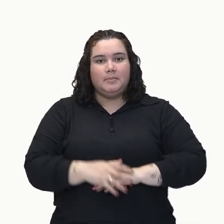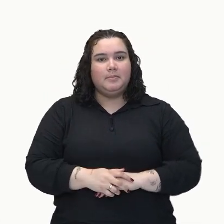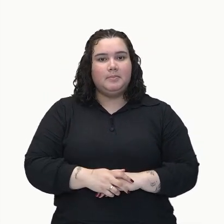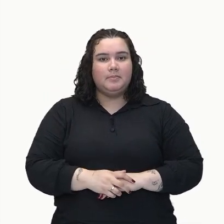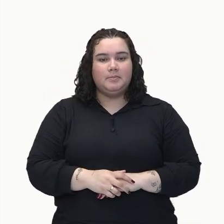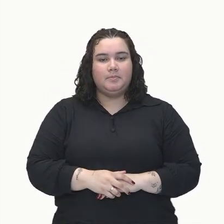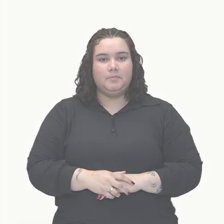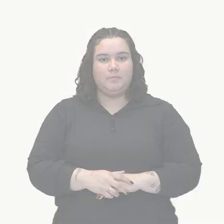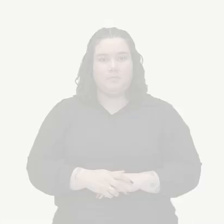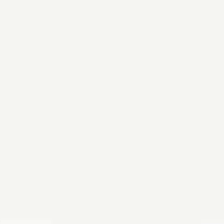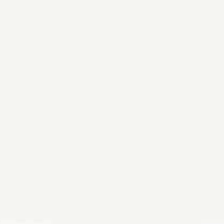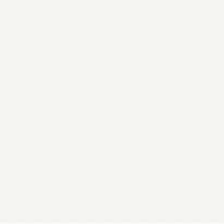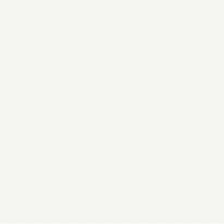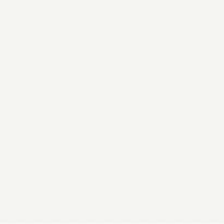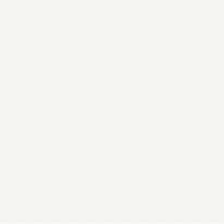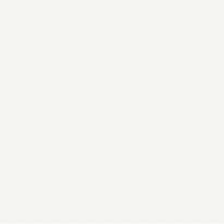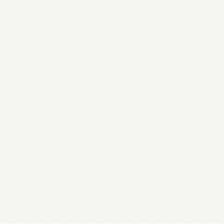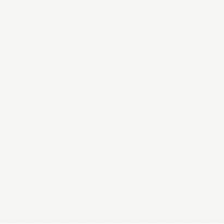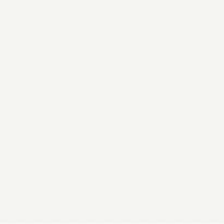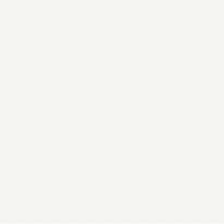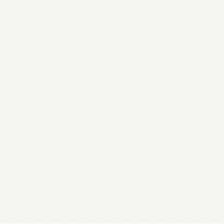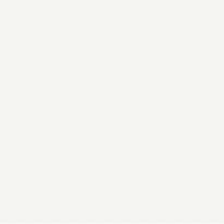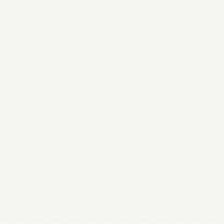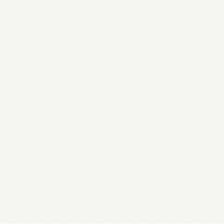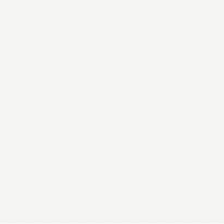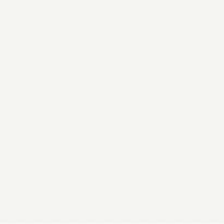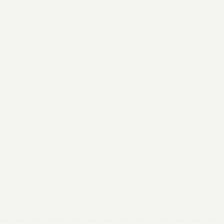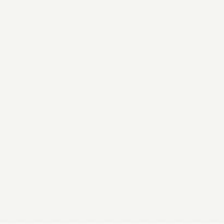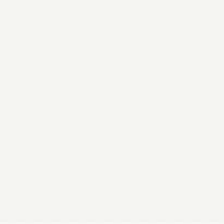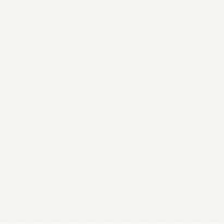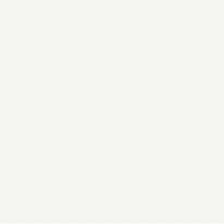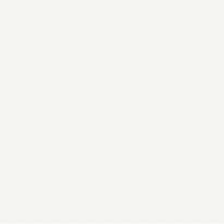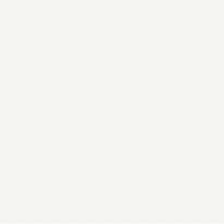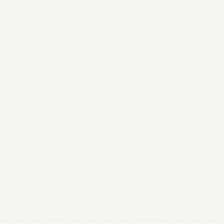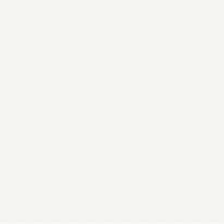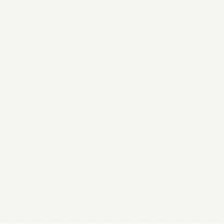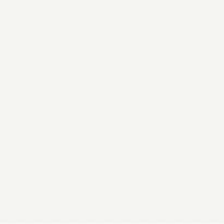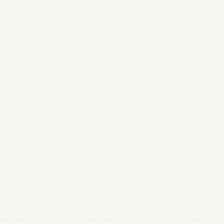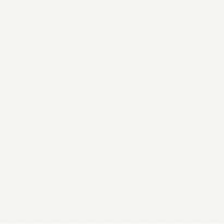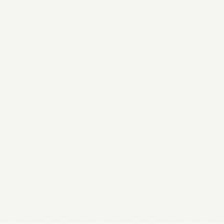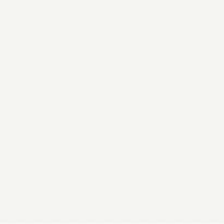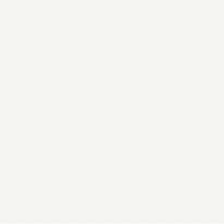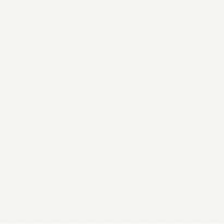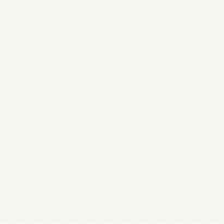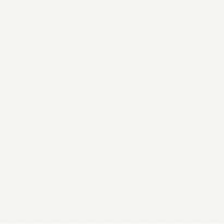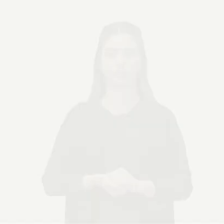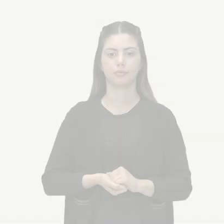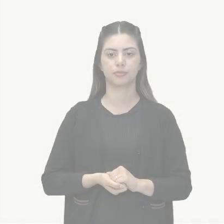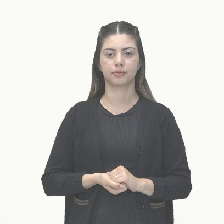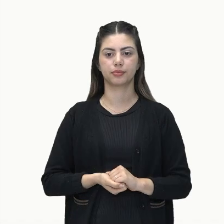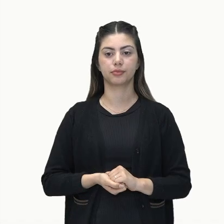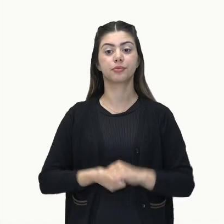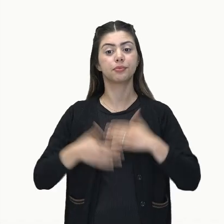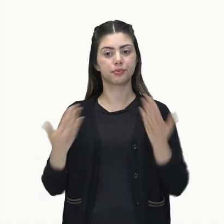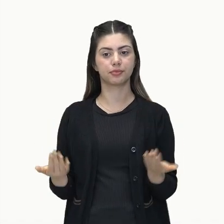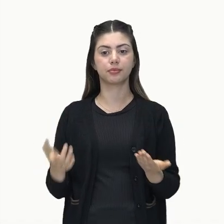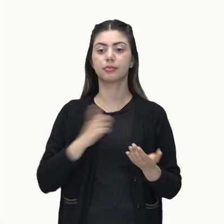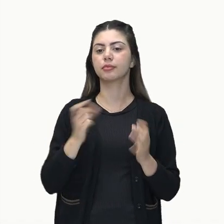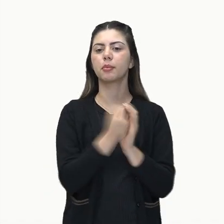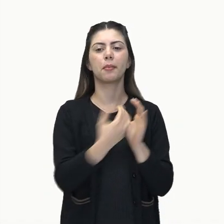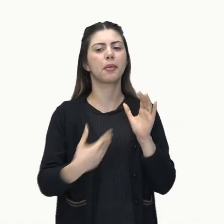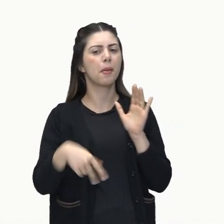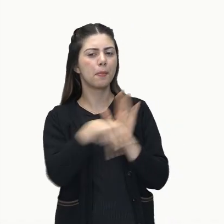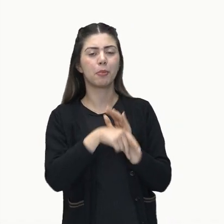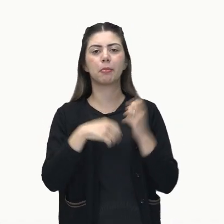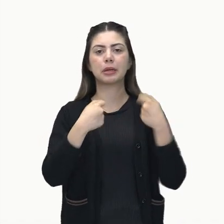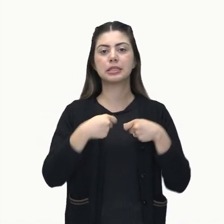roteiro. E uma organização do texto, não importa se a notícia será transmitida por meio oral ou escrito. Então, nos dois a gente tem aí essa